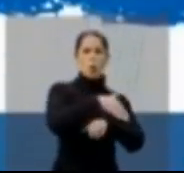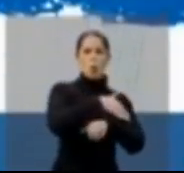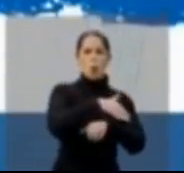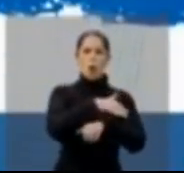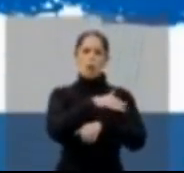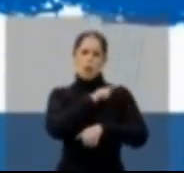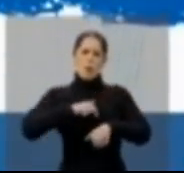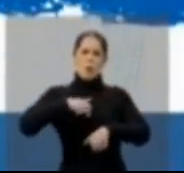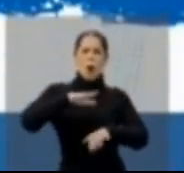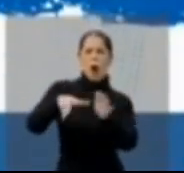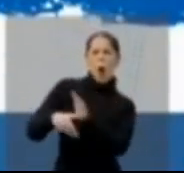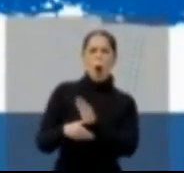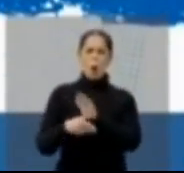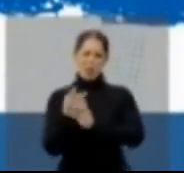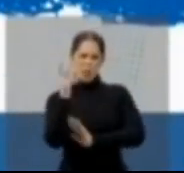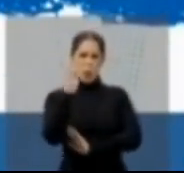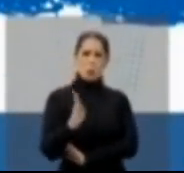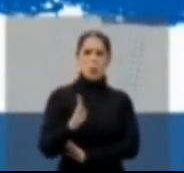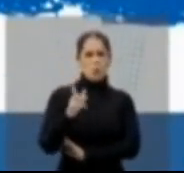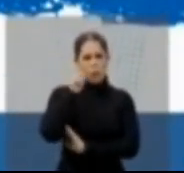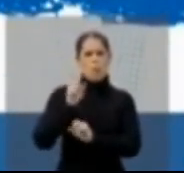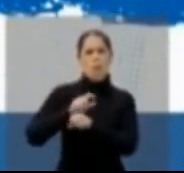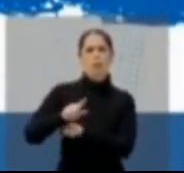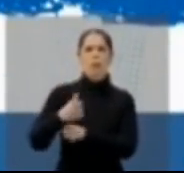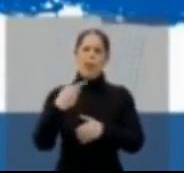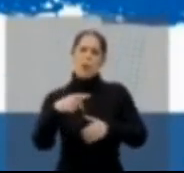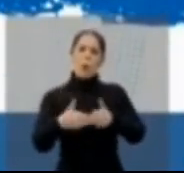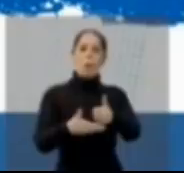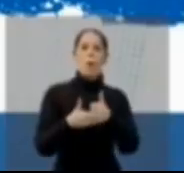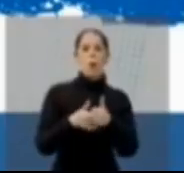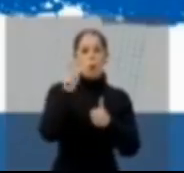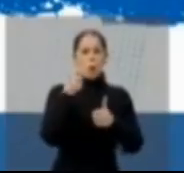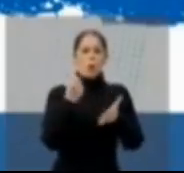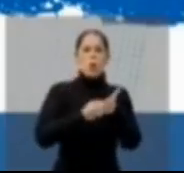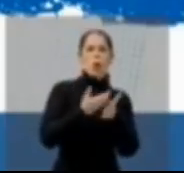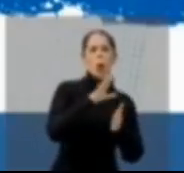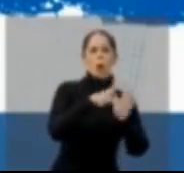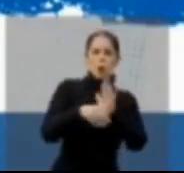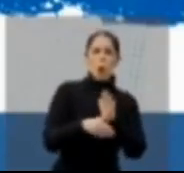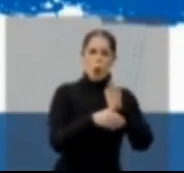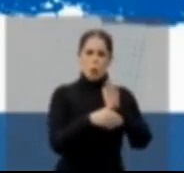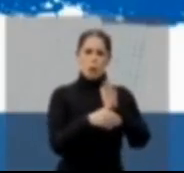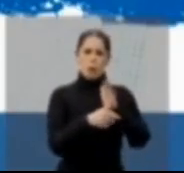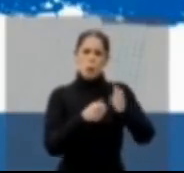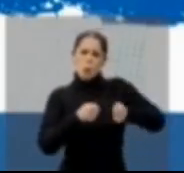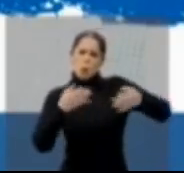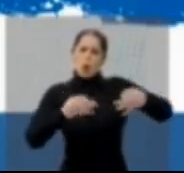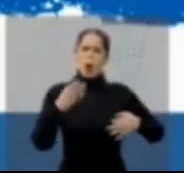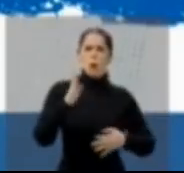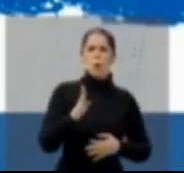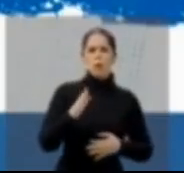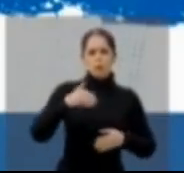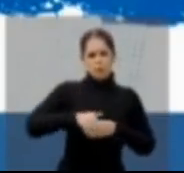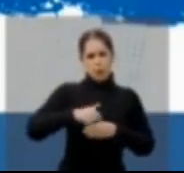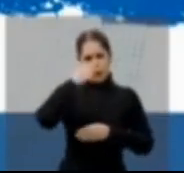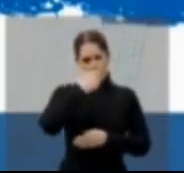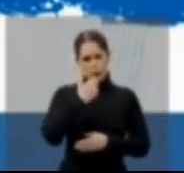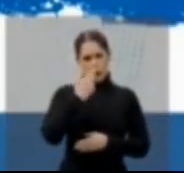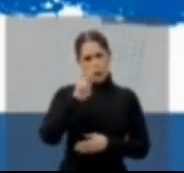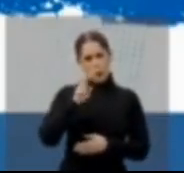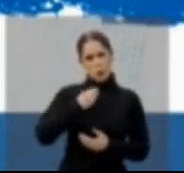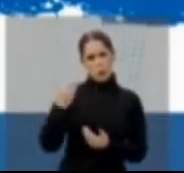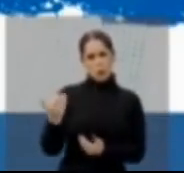às ruas e derrubamos o governo mais corrupto da nossa história. Conto contigo para combatermos a corrupção. Para endireitar o Brasil, Paula